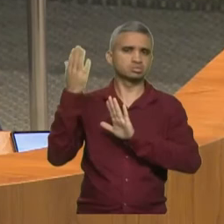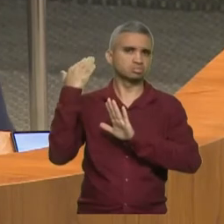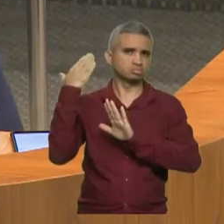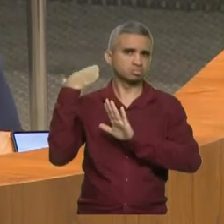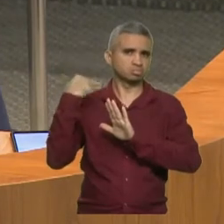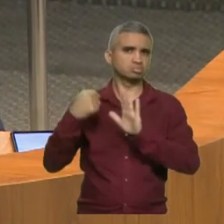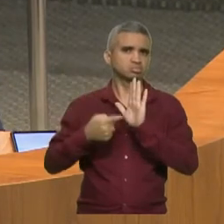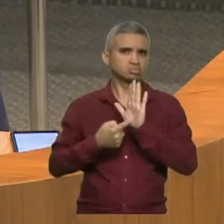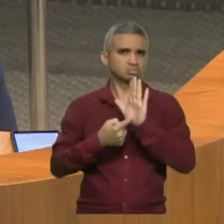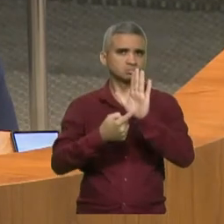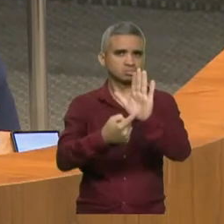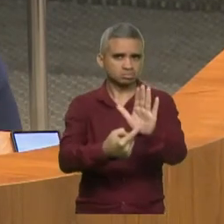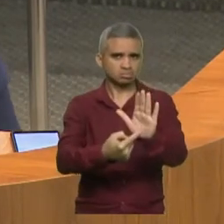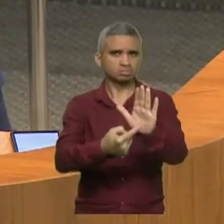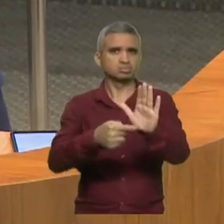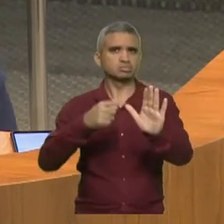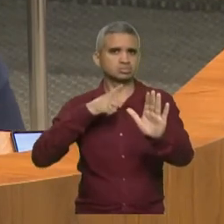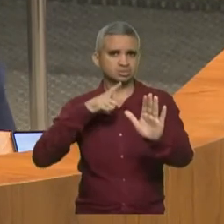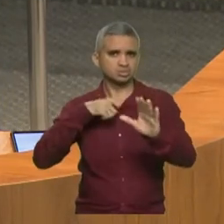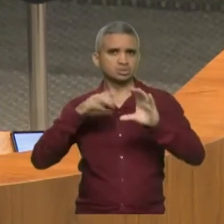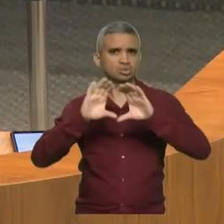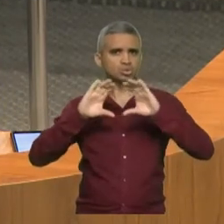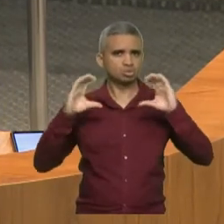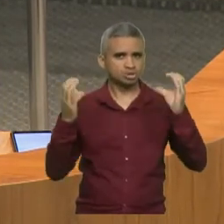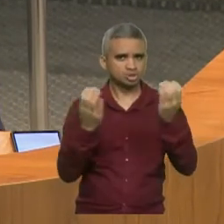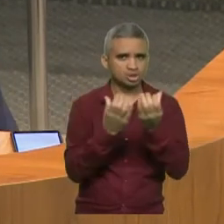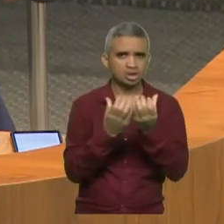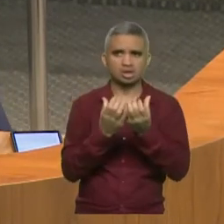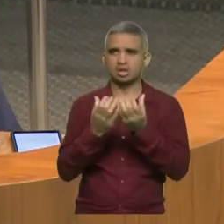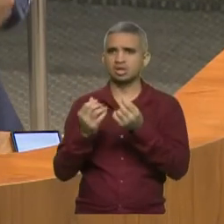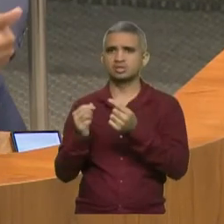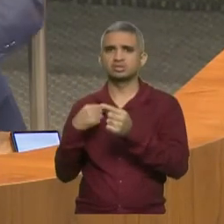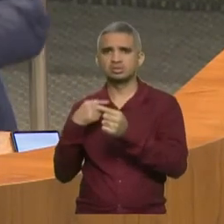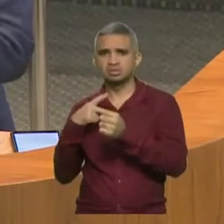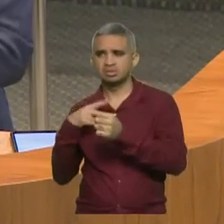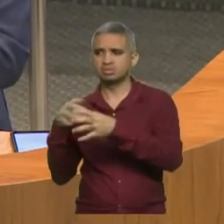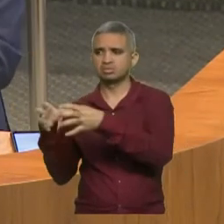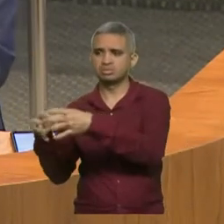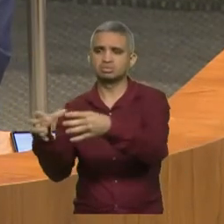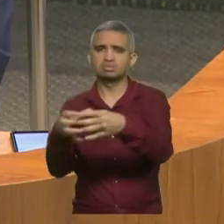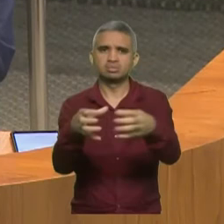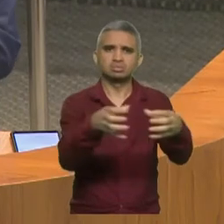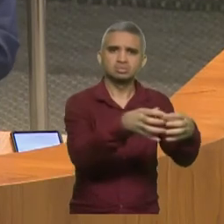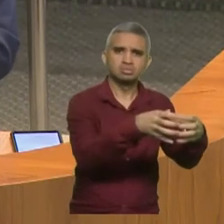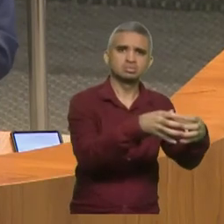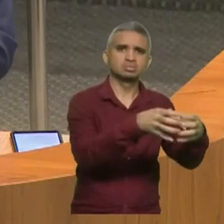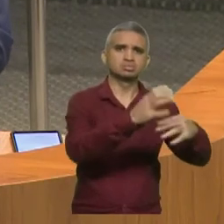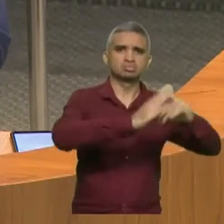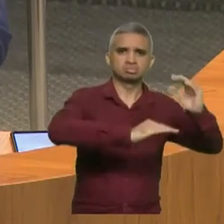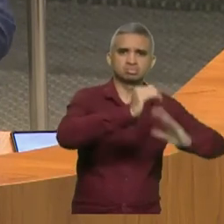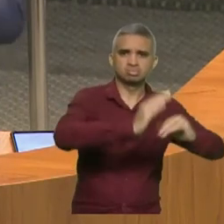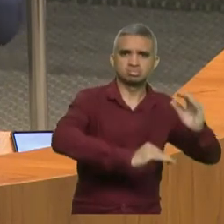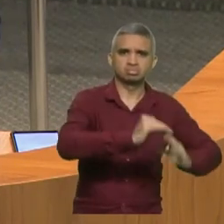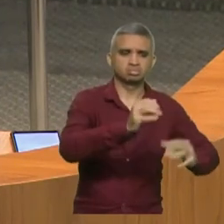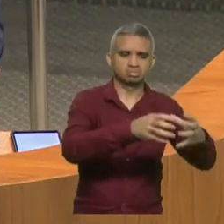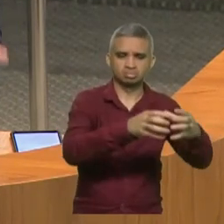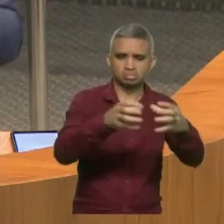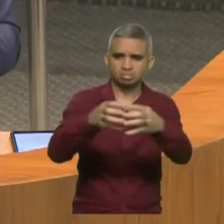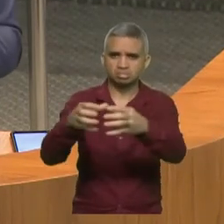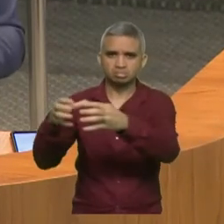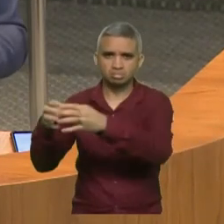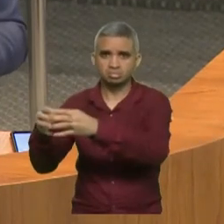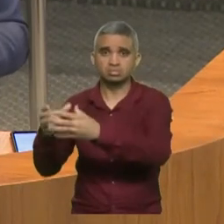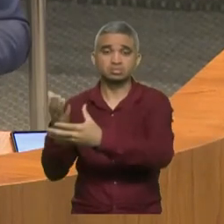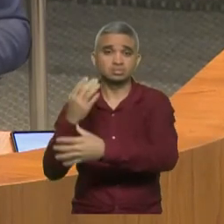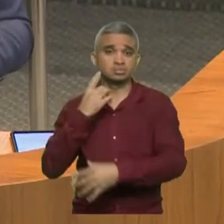população, ouvimos a comunidade, ouvimos os setores, e agora com a alteração feita pelo deputado Duarte Júnior, e mais uma vez